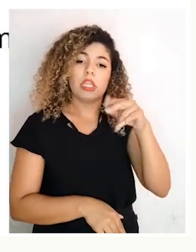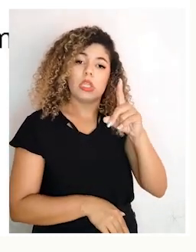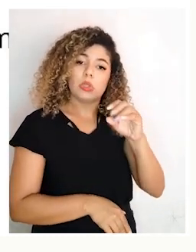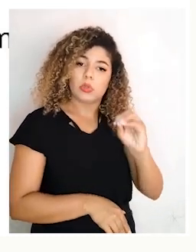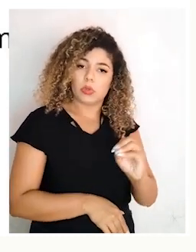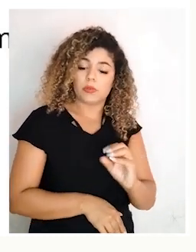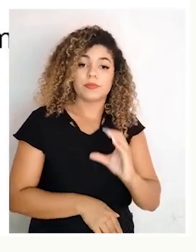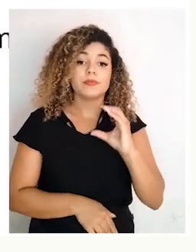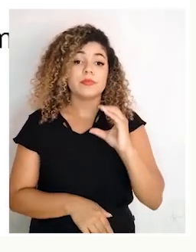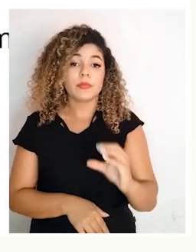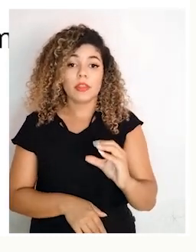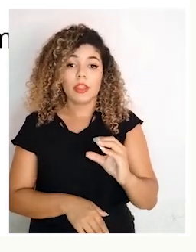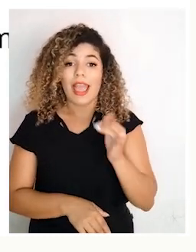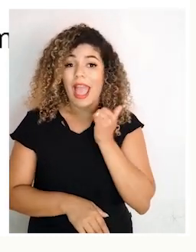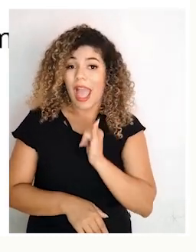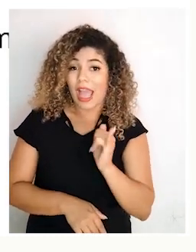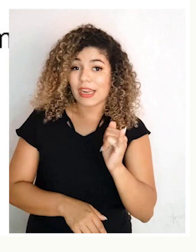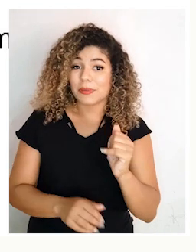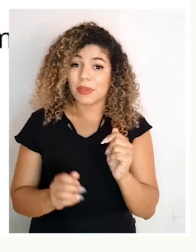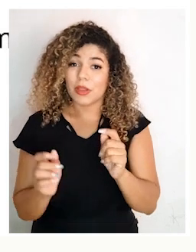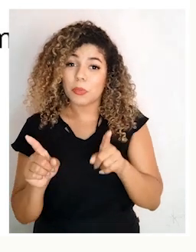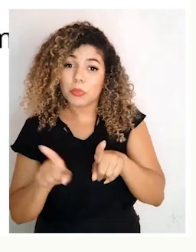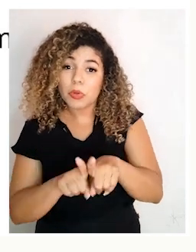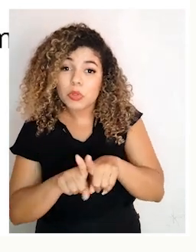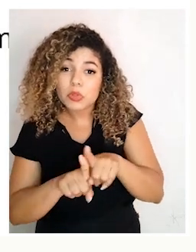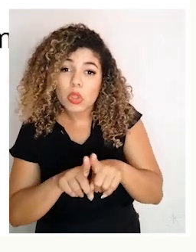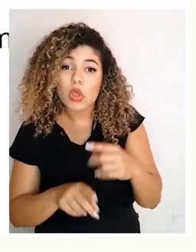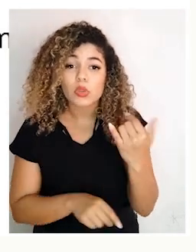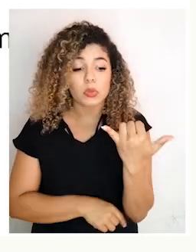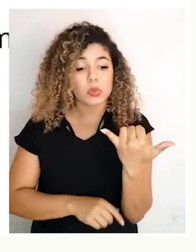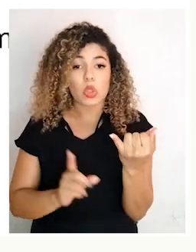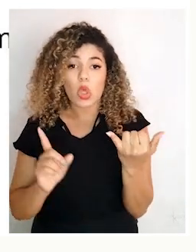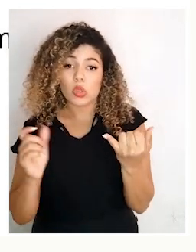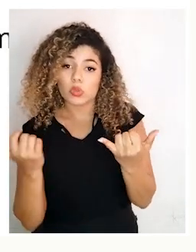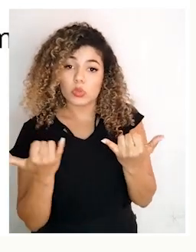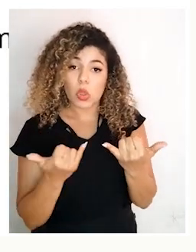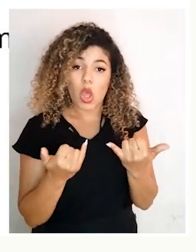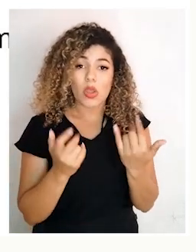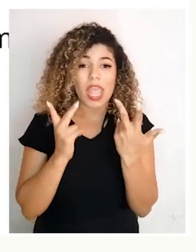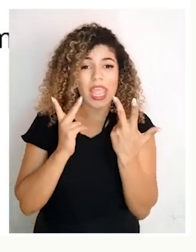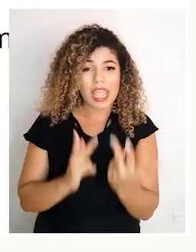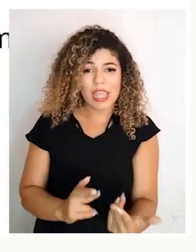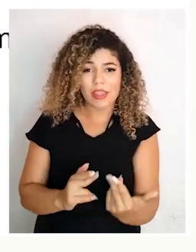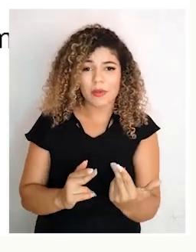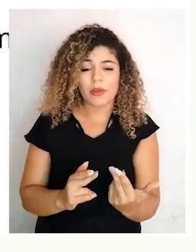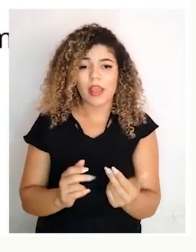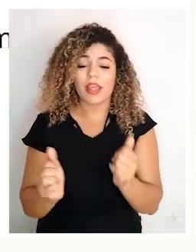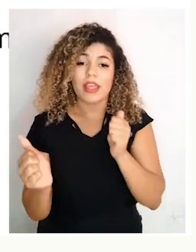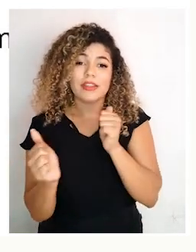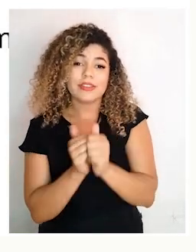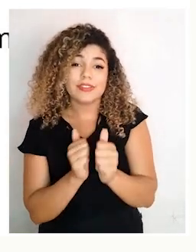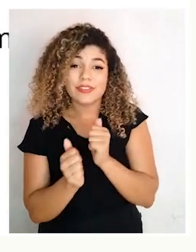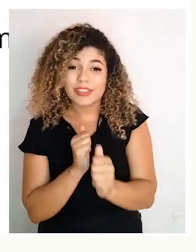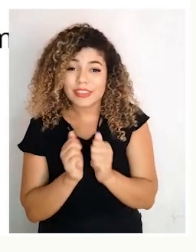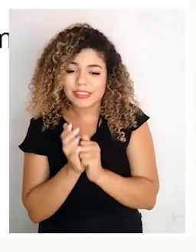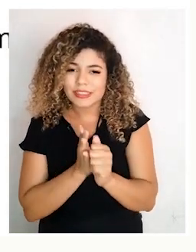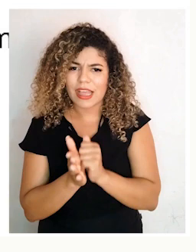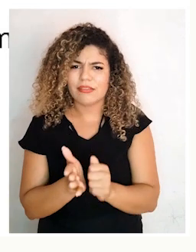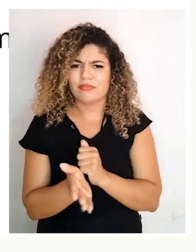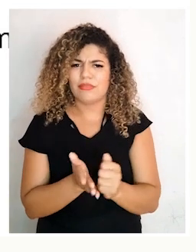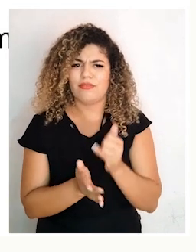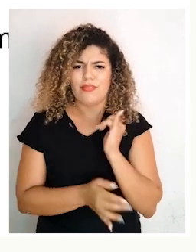C. A eletrização por atrito, quando duas canetas compostas de mesmo material são friccionadas, ficando